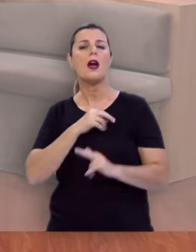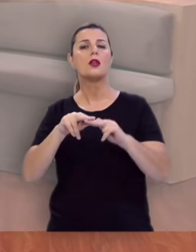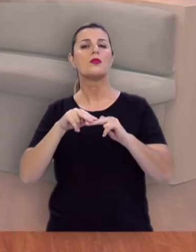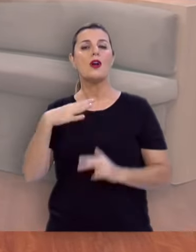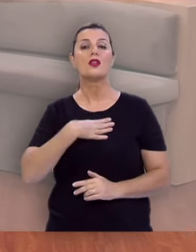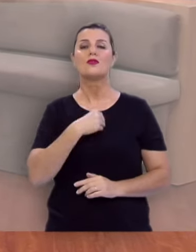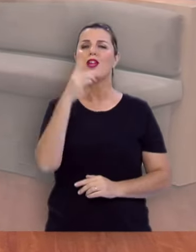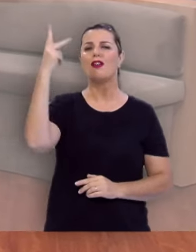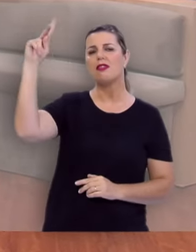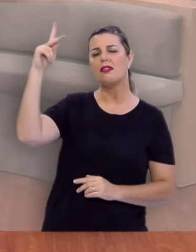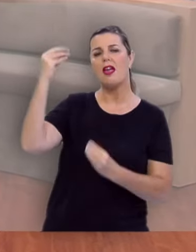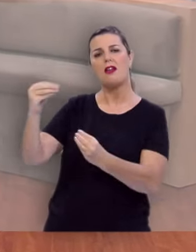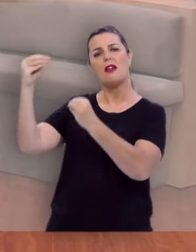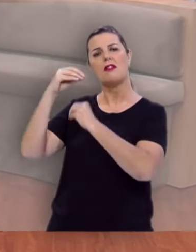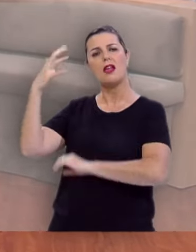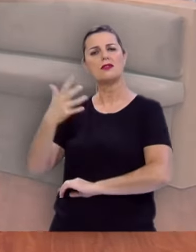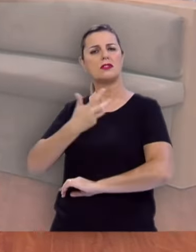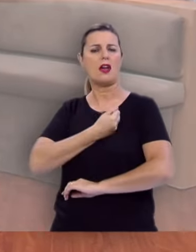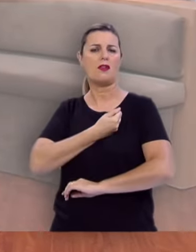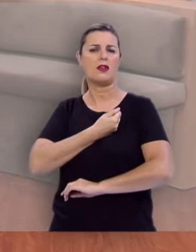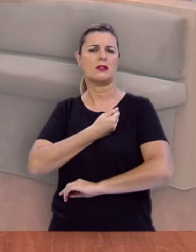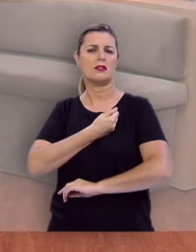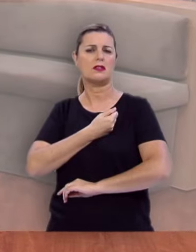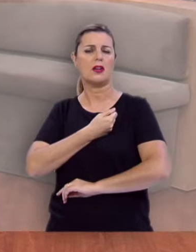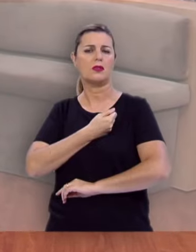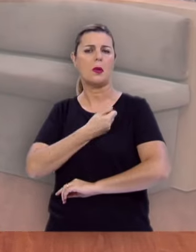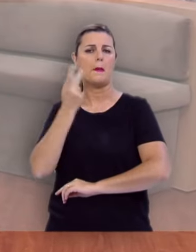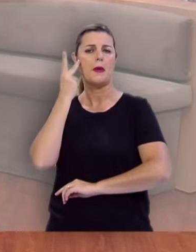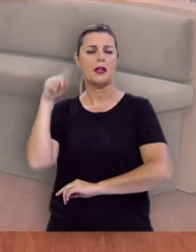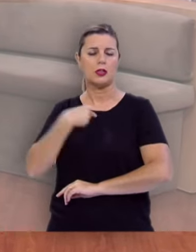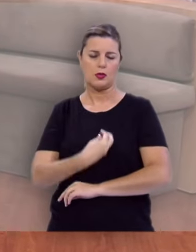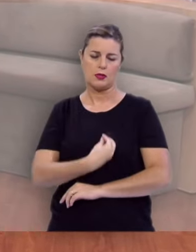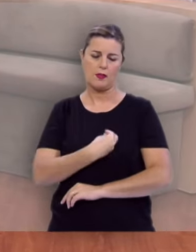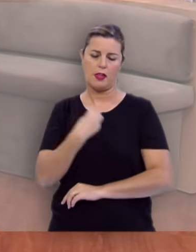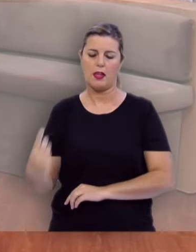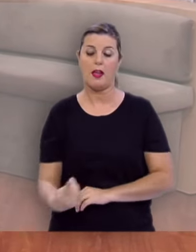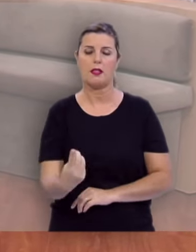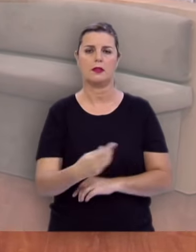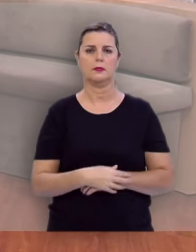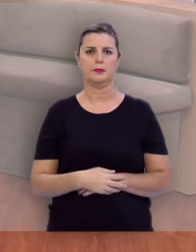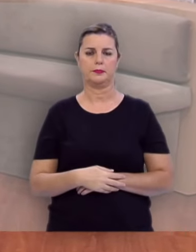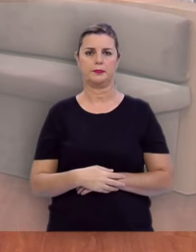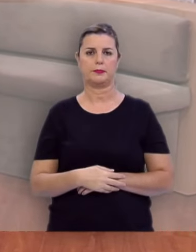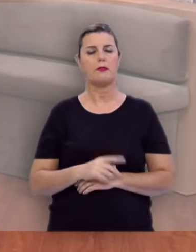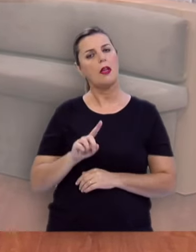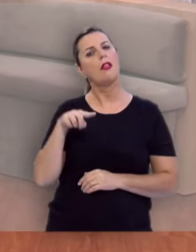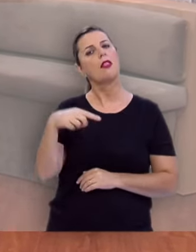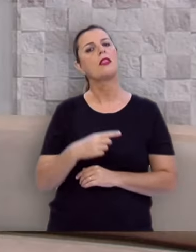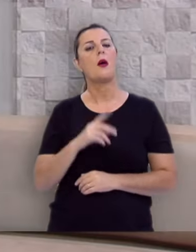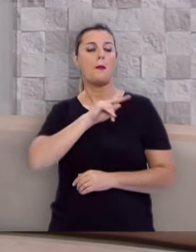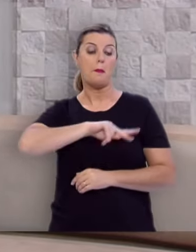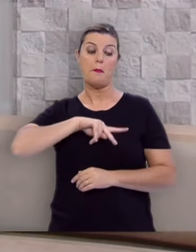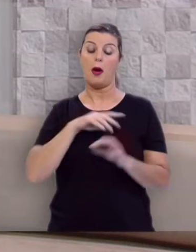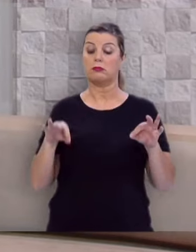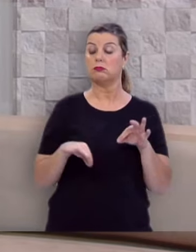para nos dar então a absolvição no seu tribunal, a própria vida eterna. Mas então